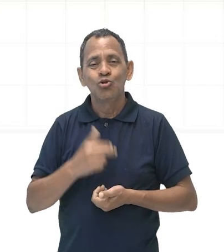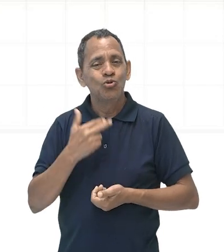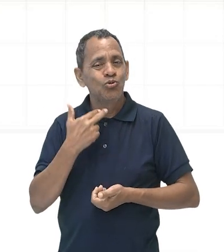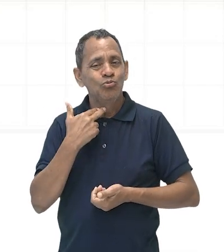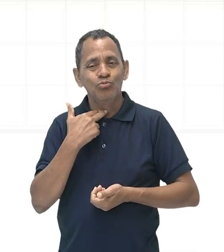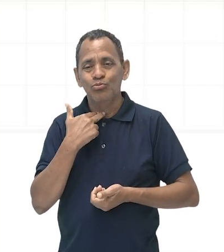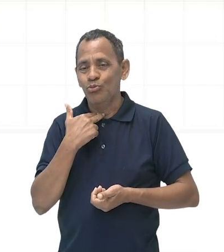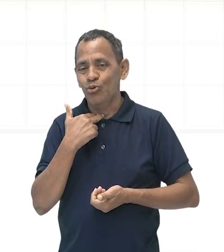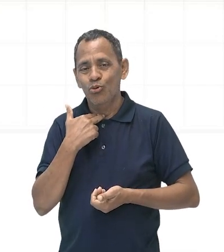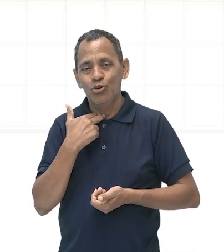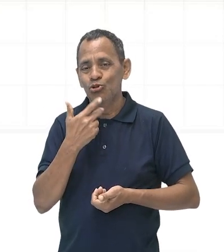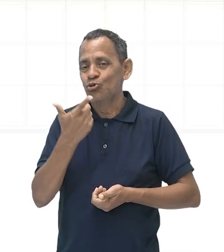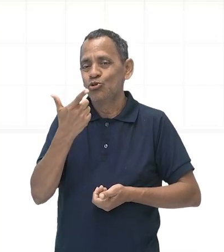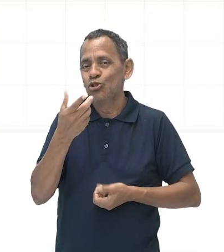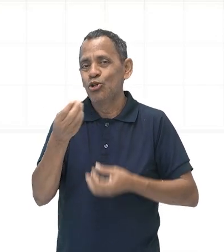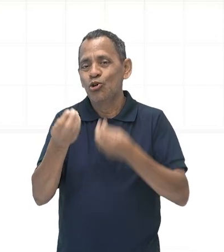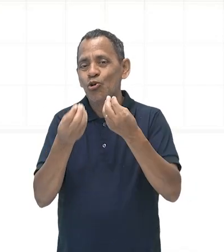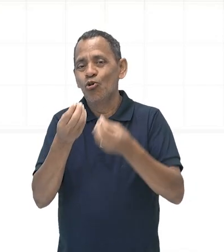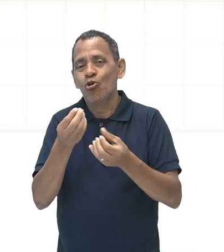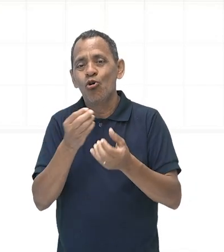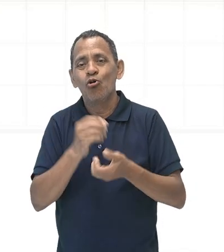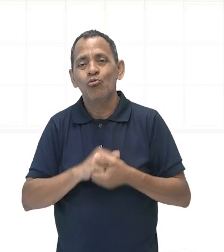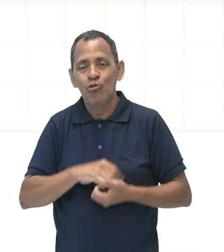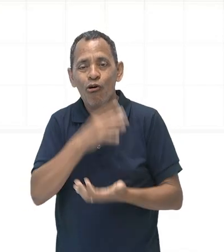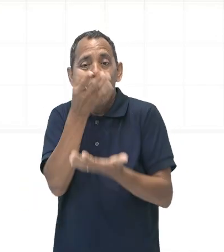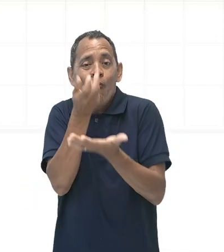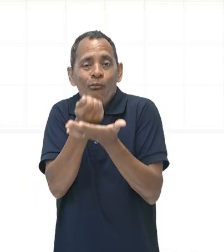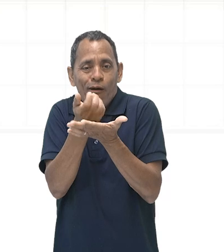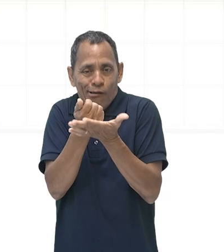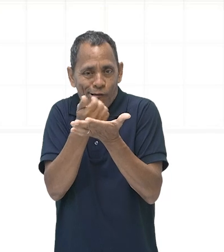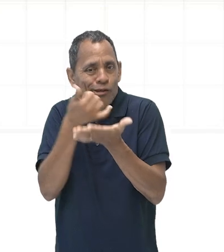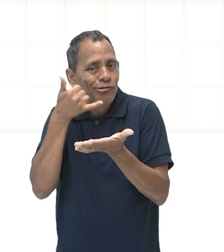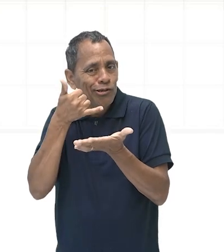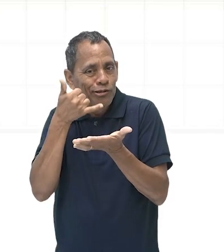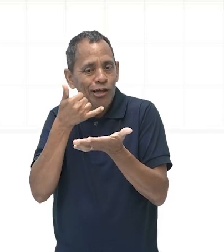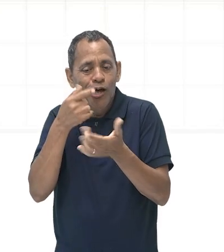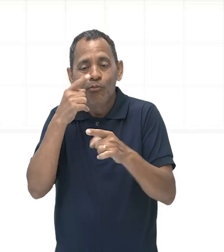ela colocar, para ela instalar no celular dela, porque o celular dela só tem